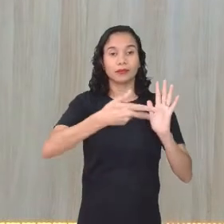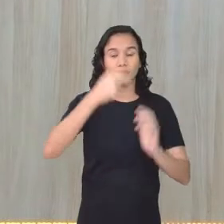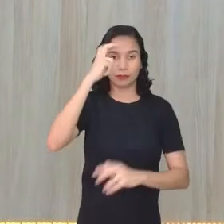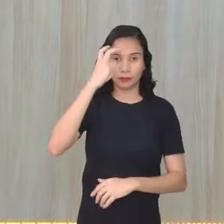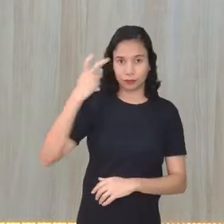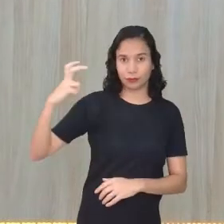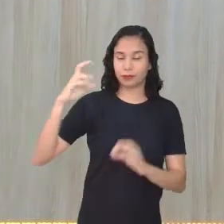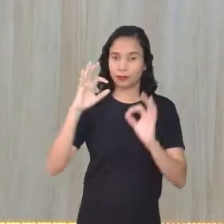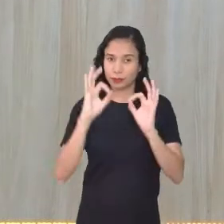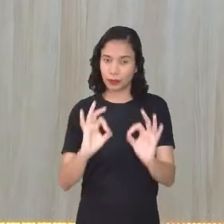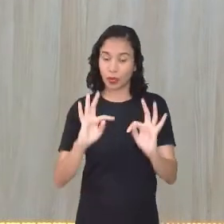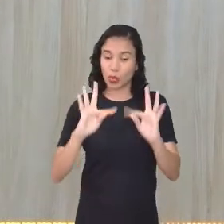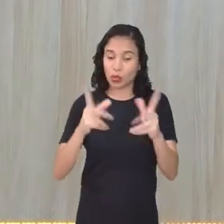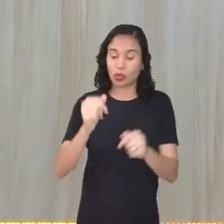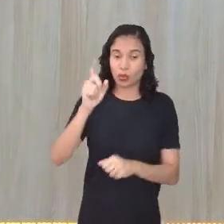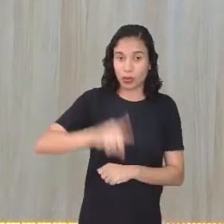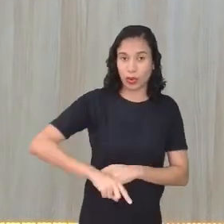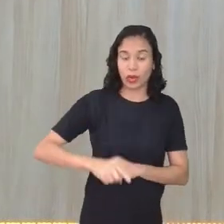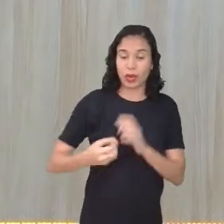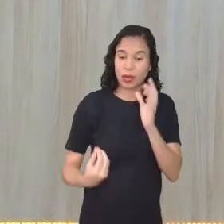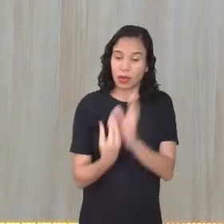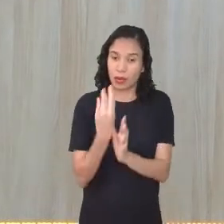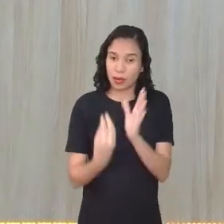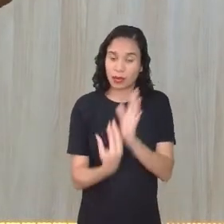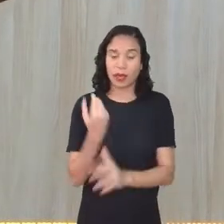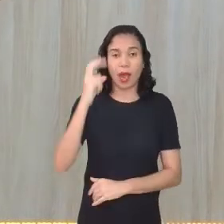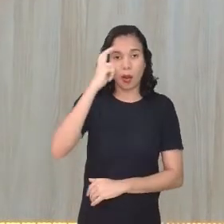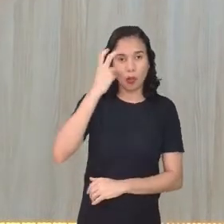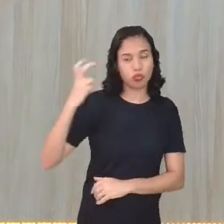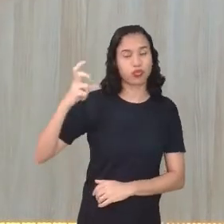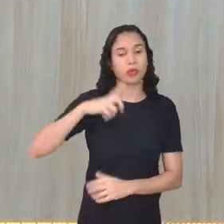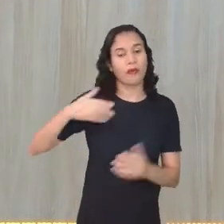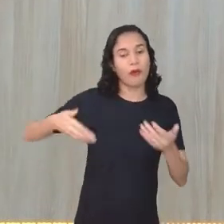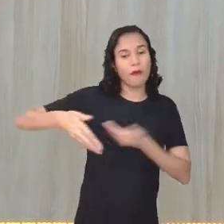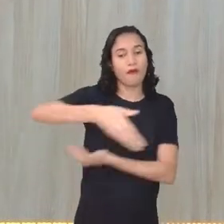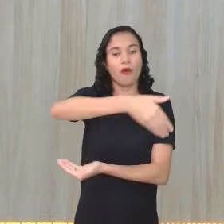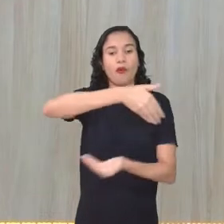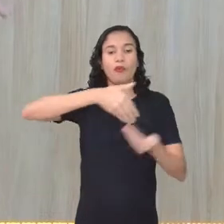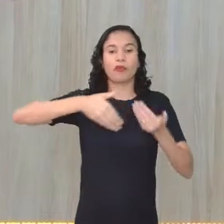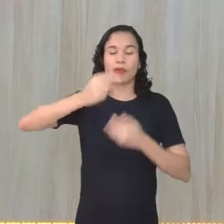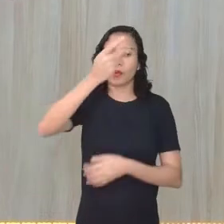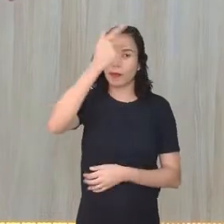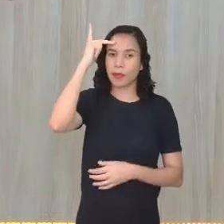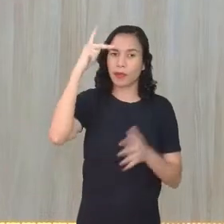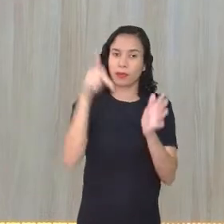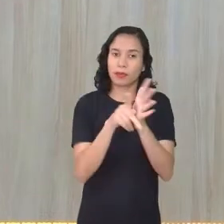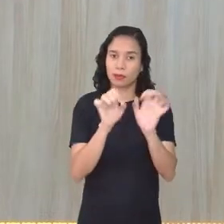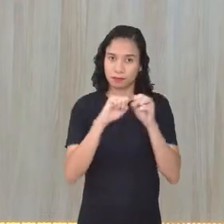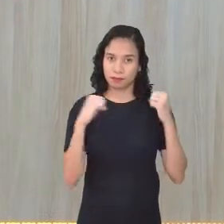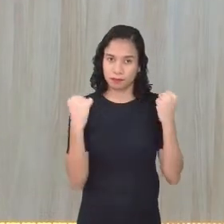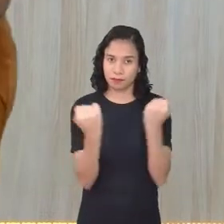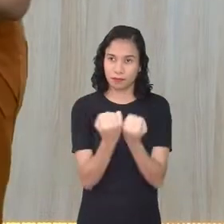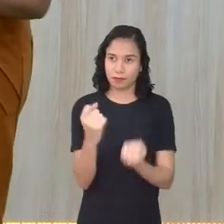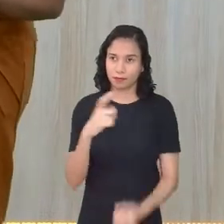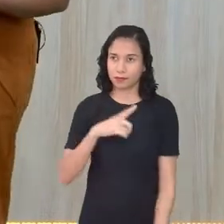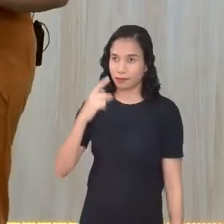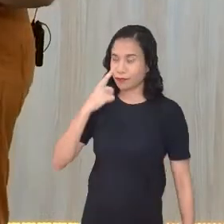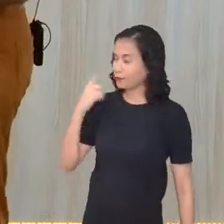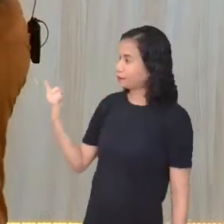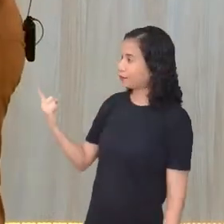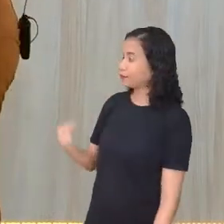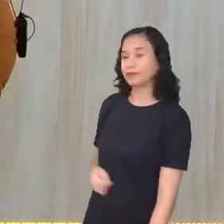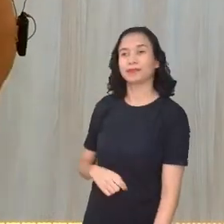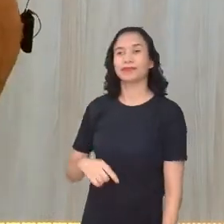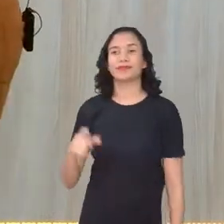cultural, tá certo? Tudo que está produzindo cultura, tudo que vai envolver as pessoas em sociedade.